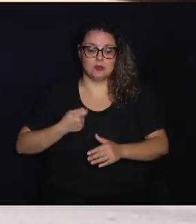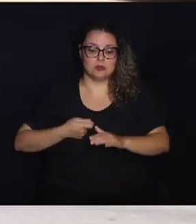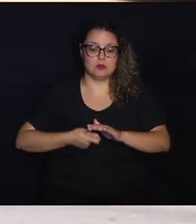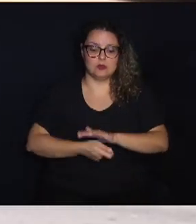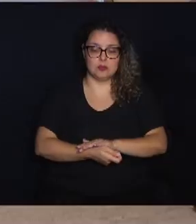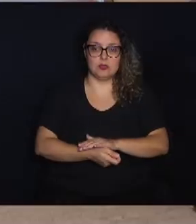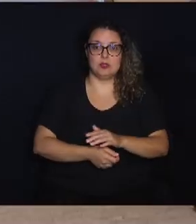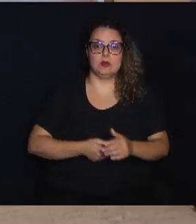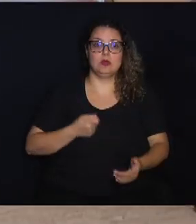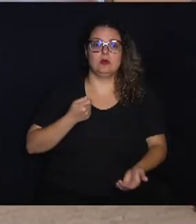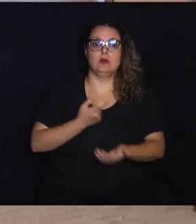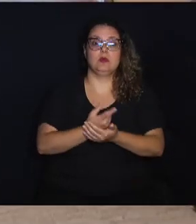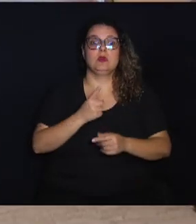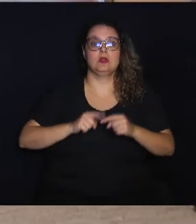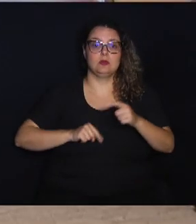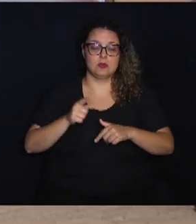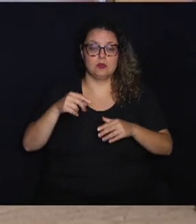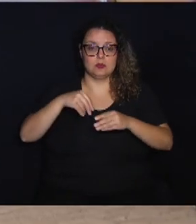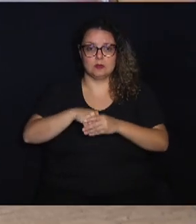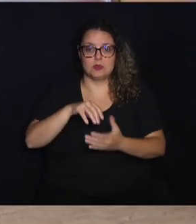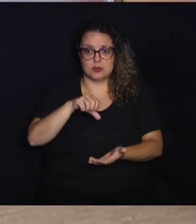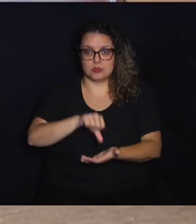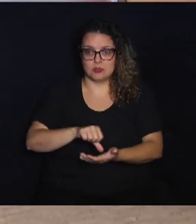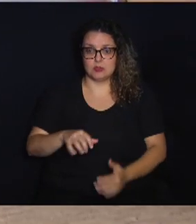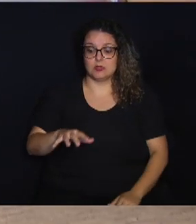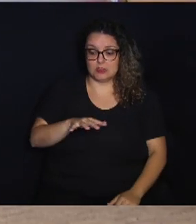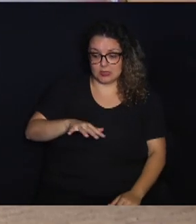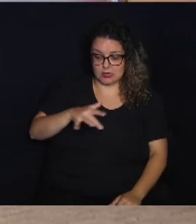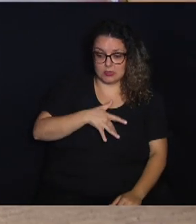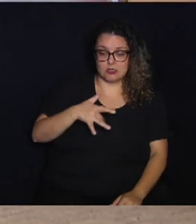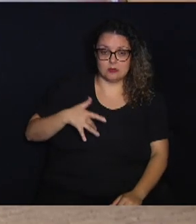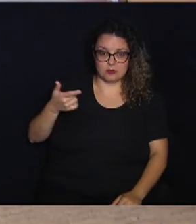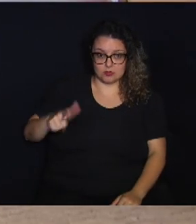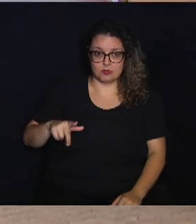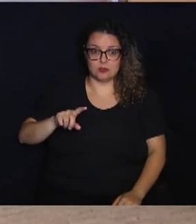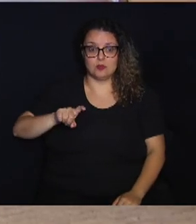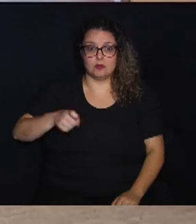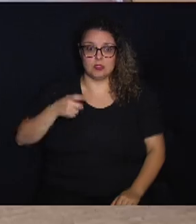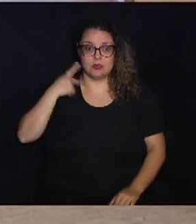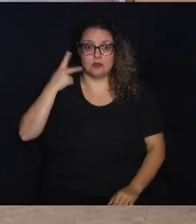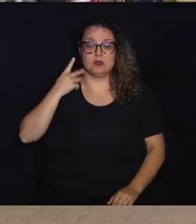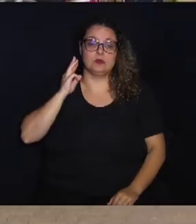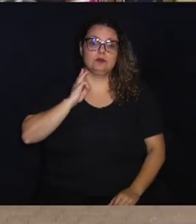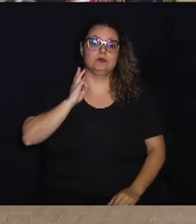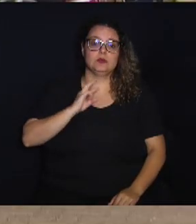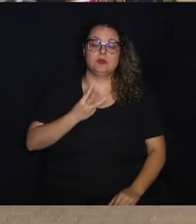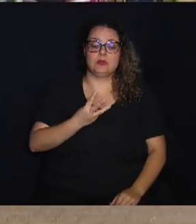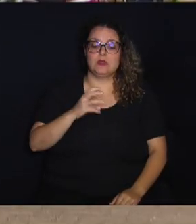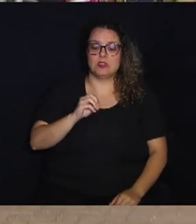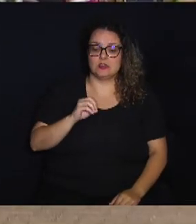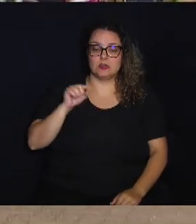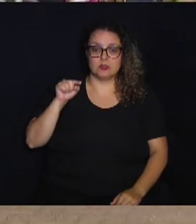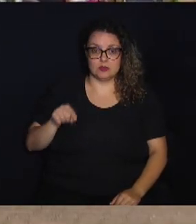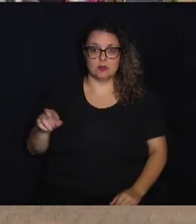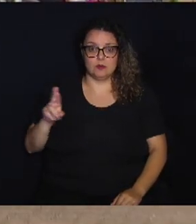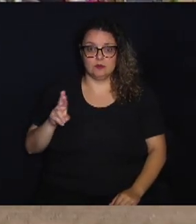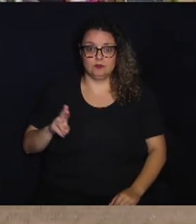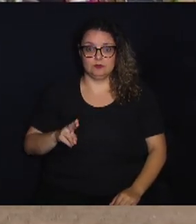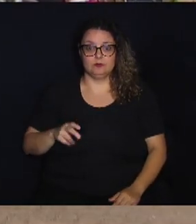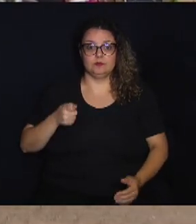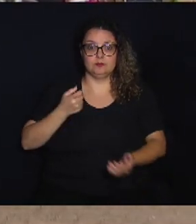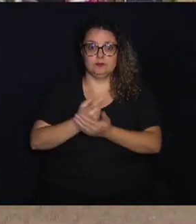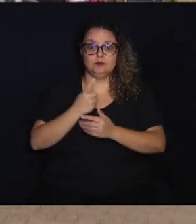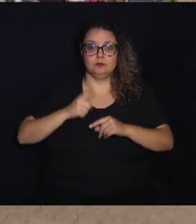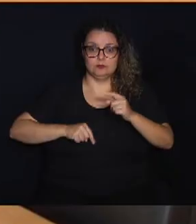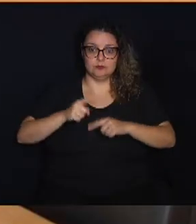a unidade. Ainda na área da saúde, o ex-vereador também designou R$ 300 mil para a aquisição de raio-x para o